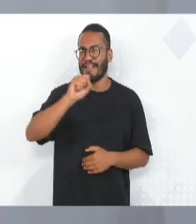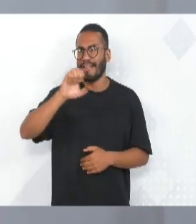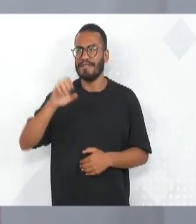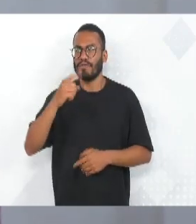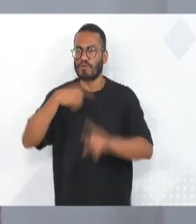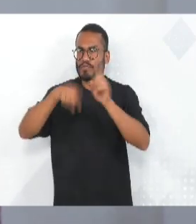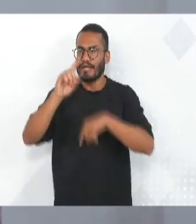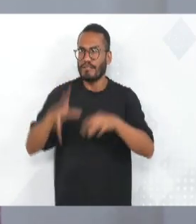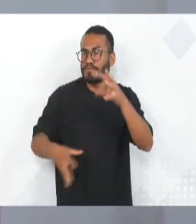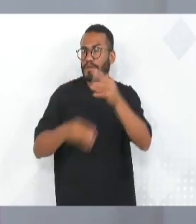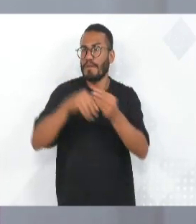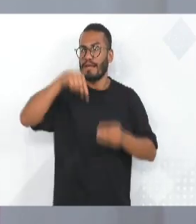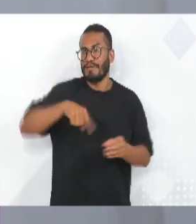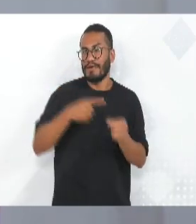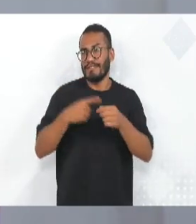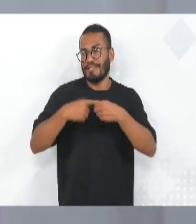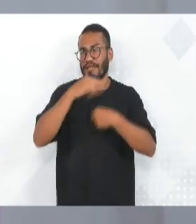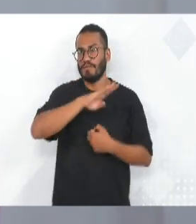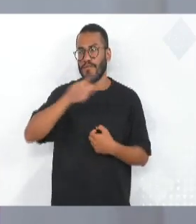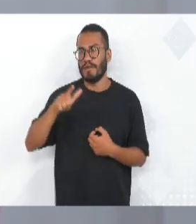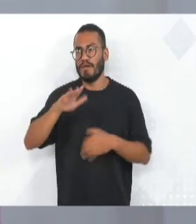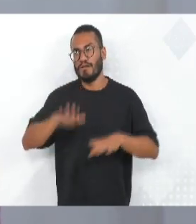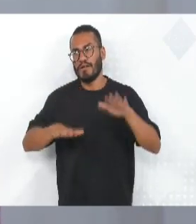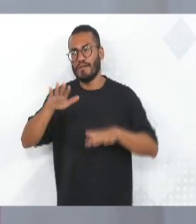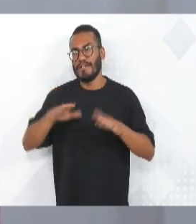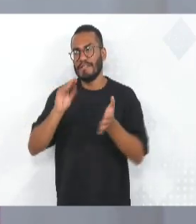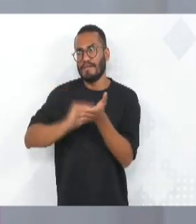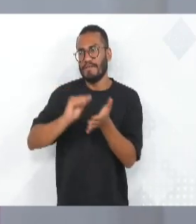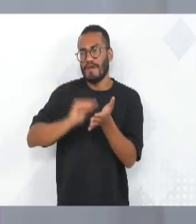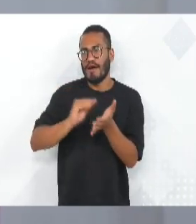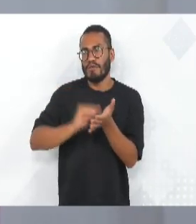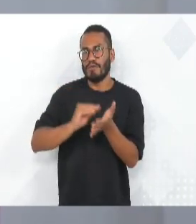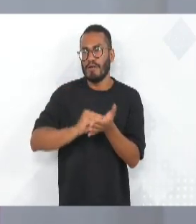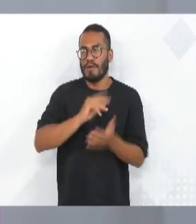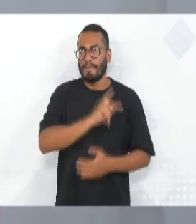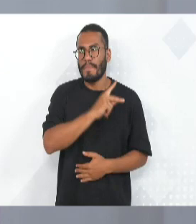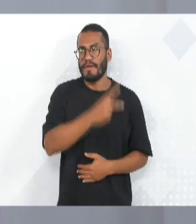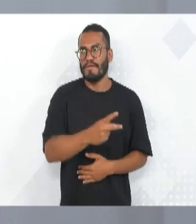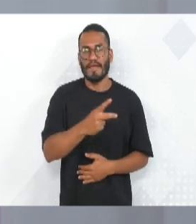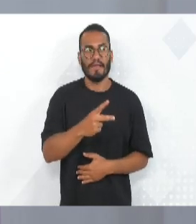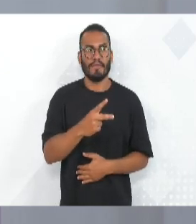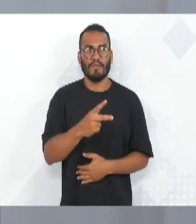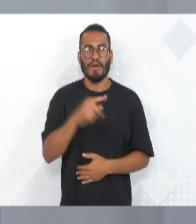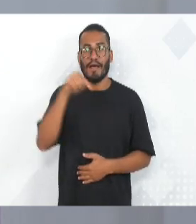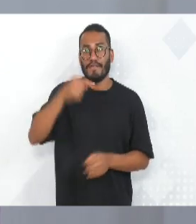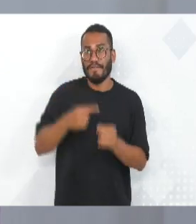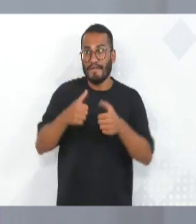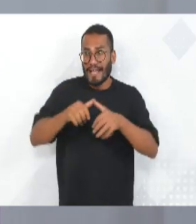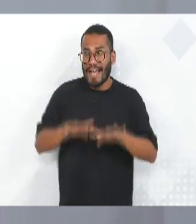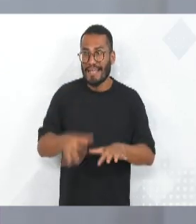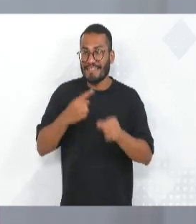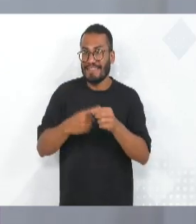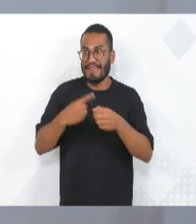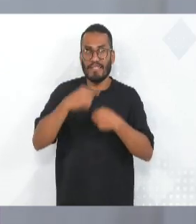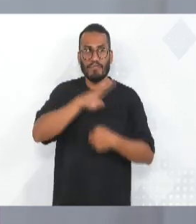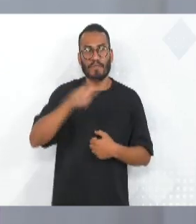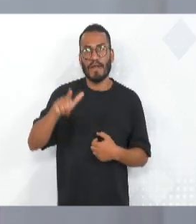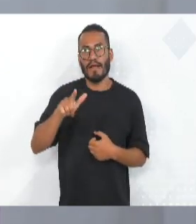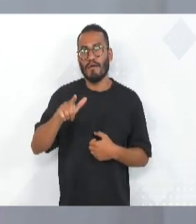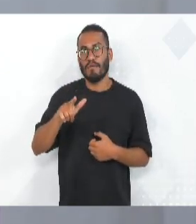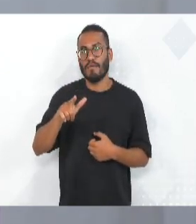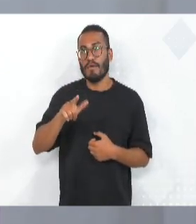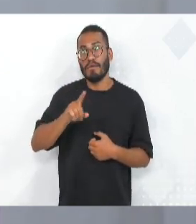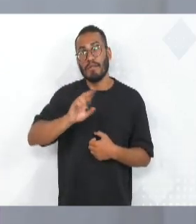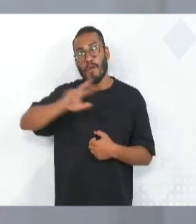implementados aqui na nossa cidade talvez falta um pouquinho o prefeito ficar mais na cidade de Blumenau e não tanto na Alemanha